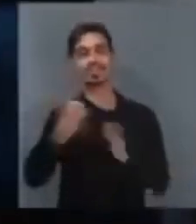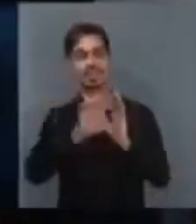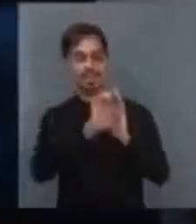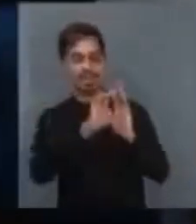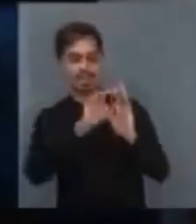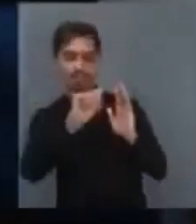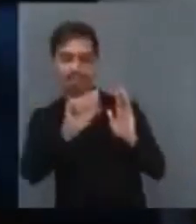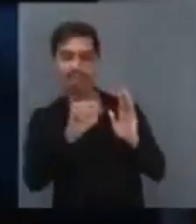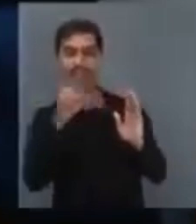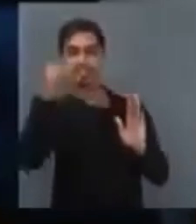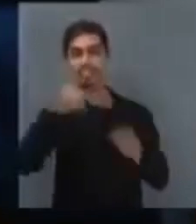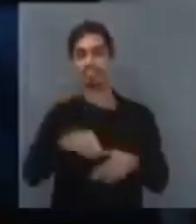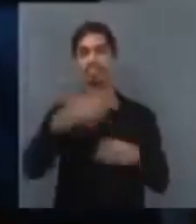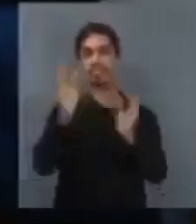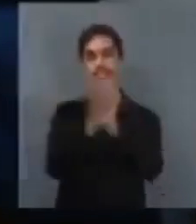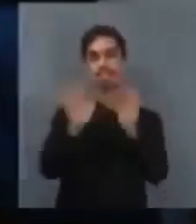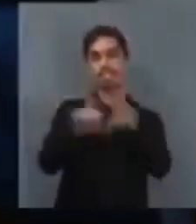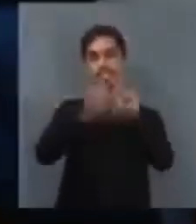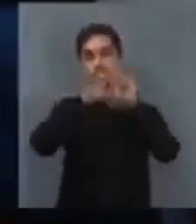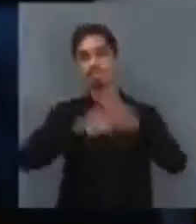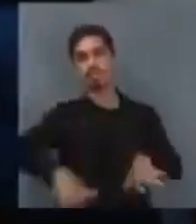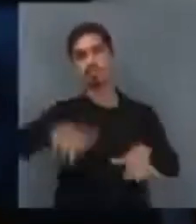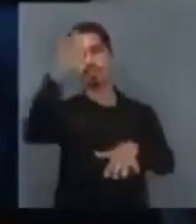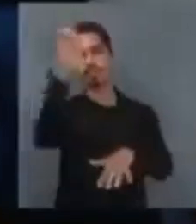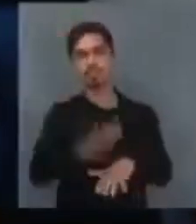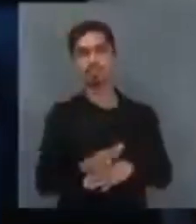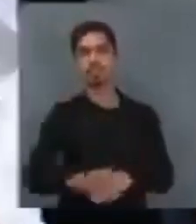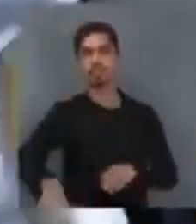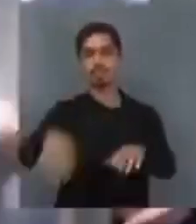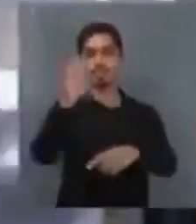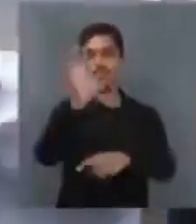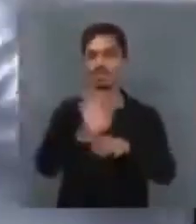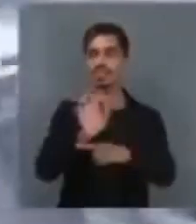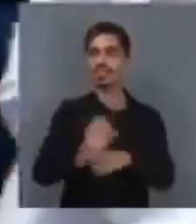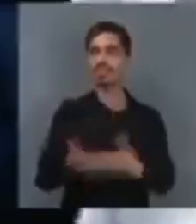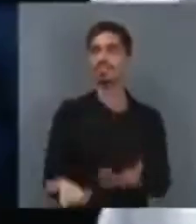adolescente em Pernambuco e no Brasil. O estado de Pernambuco está muito